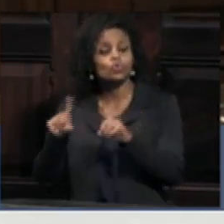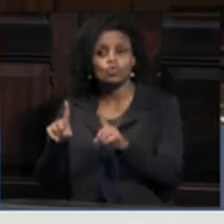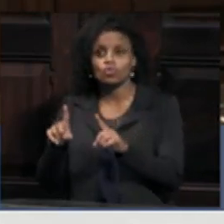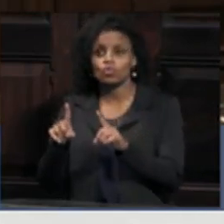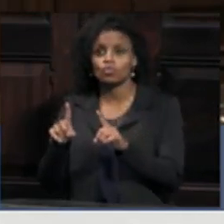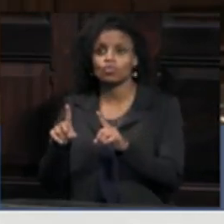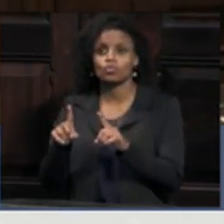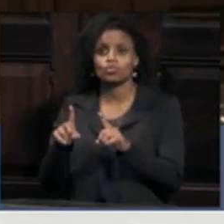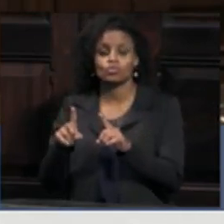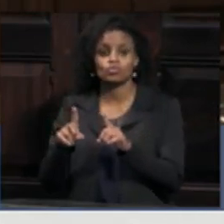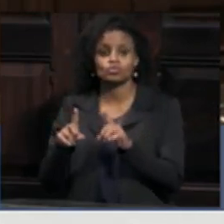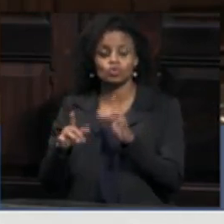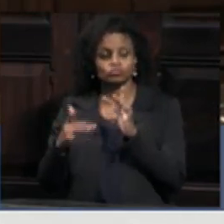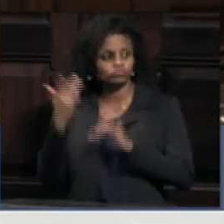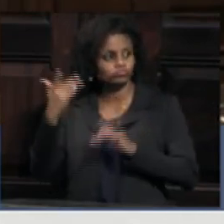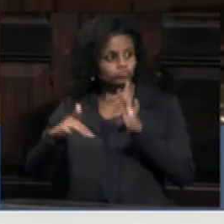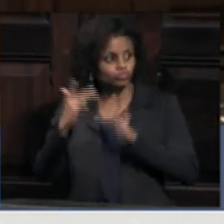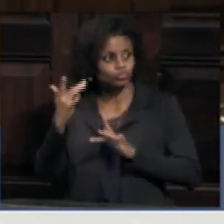países.